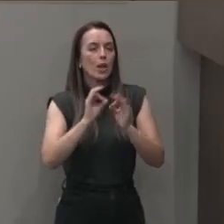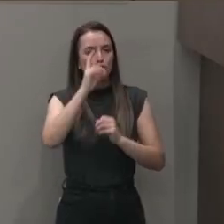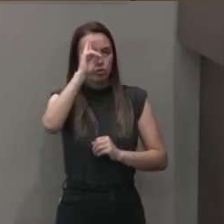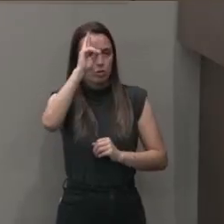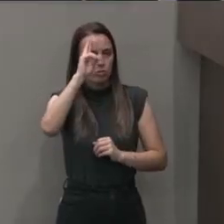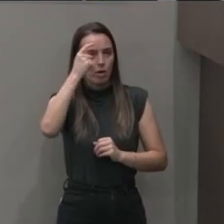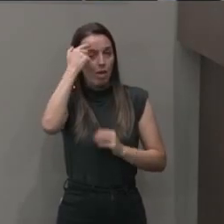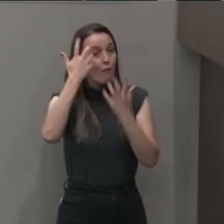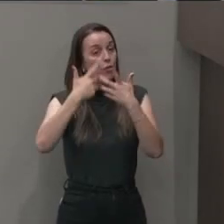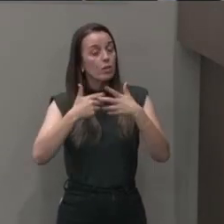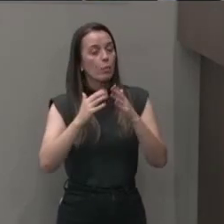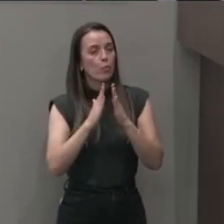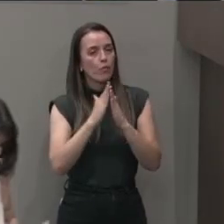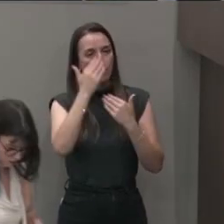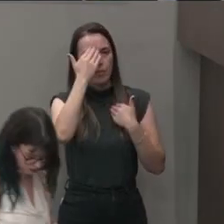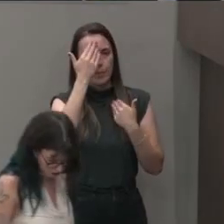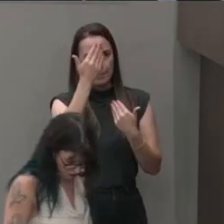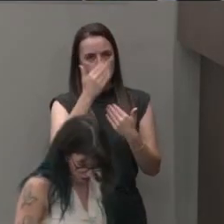Obrigada, presidente.